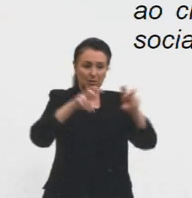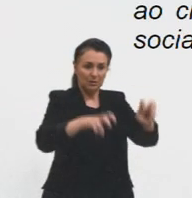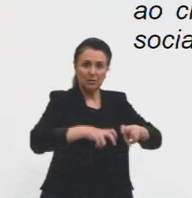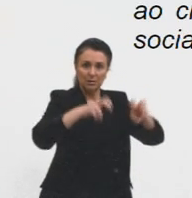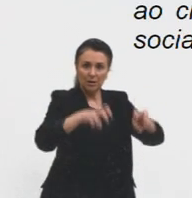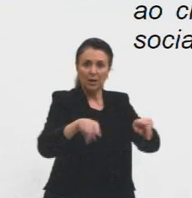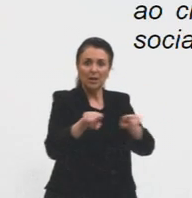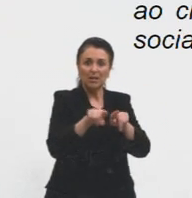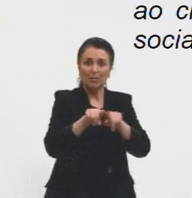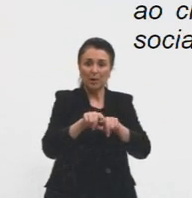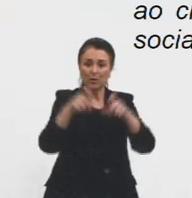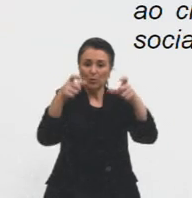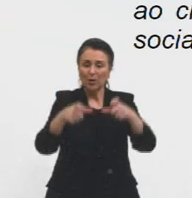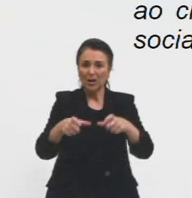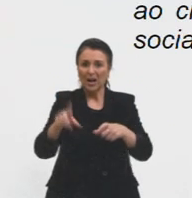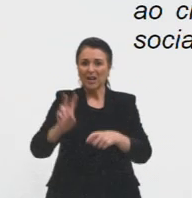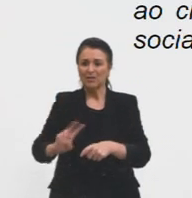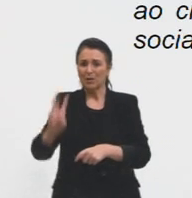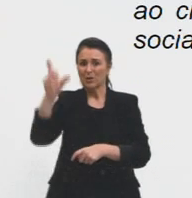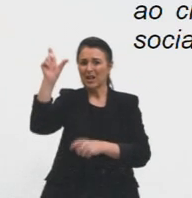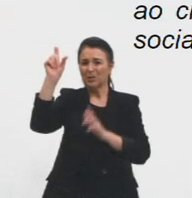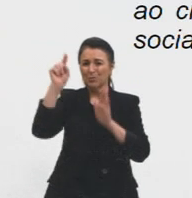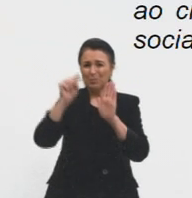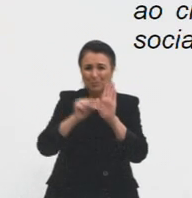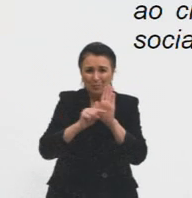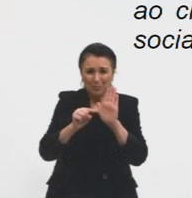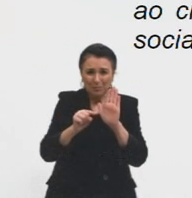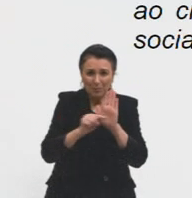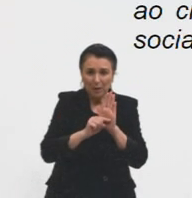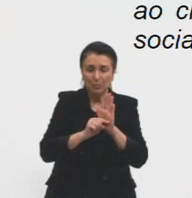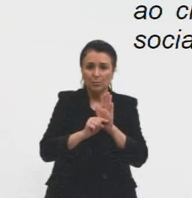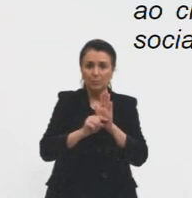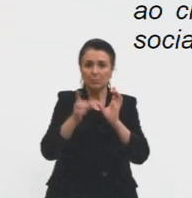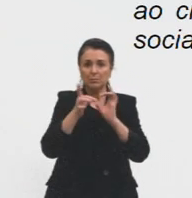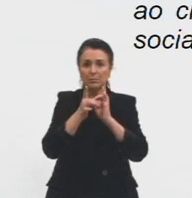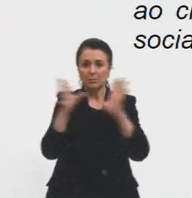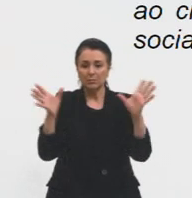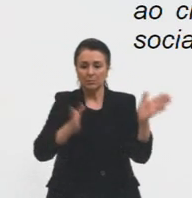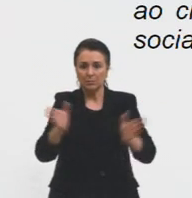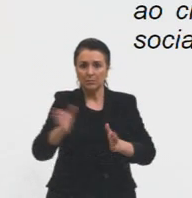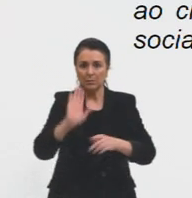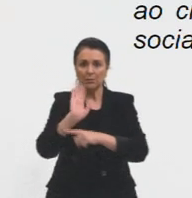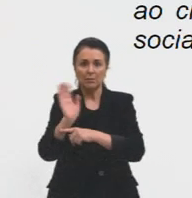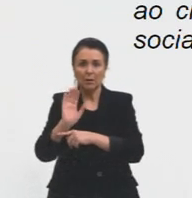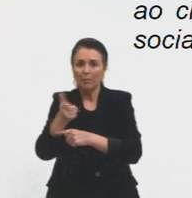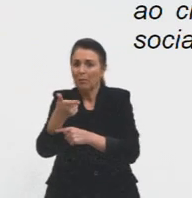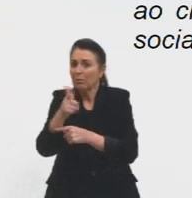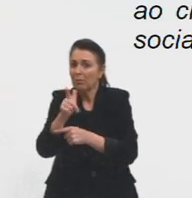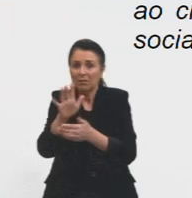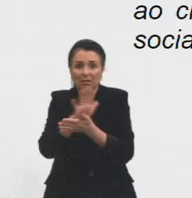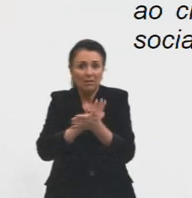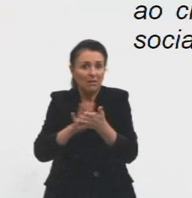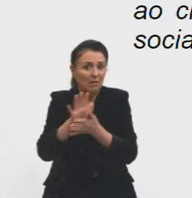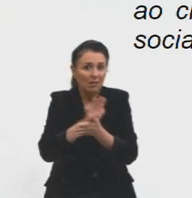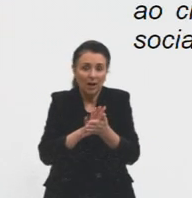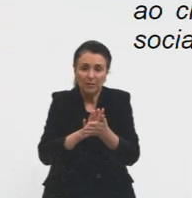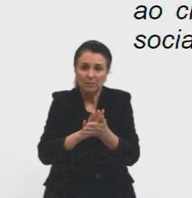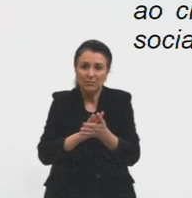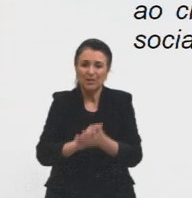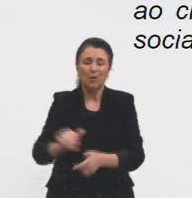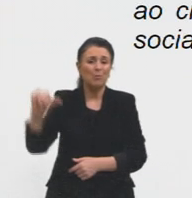nas áreas menos valorizadas a democratização do acesso ao cinema é praticamente nula e que agrava a situação de vulnerabilidade